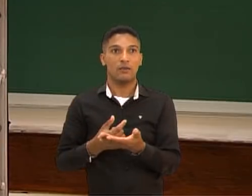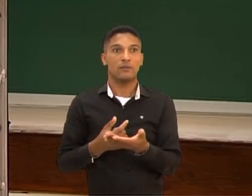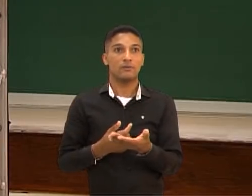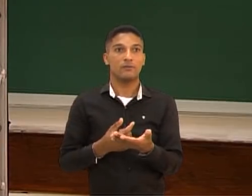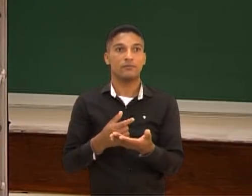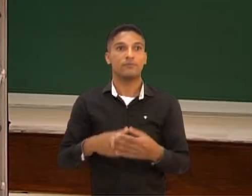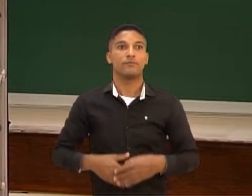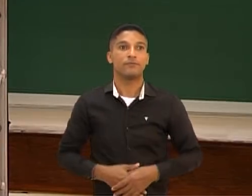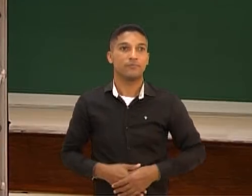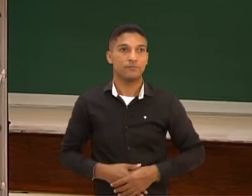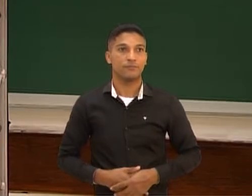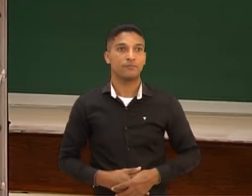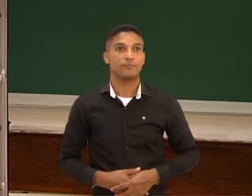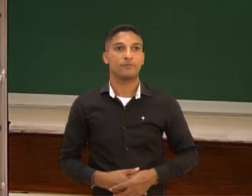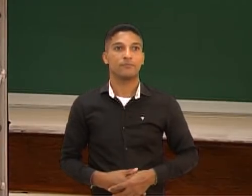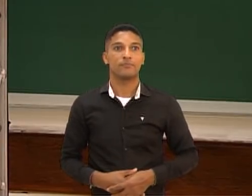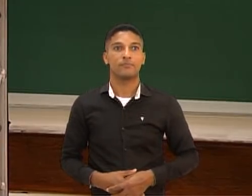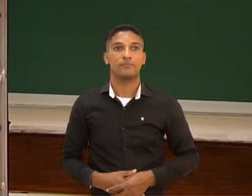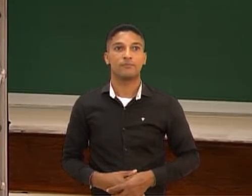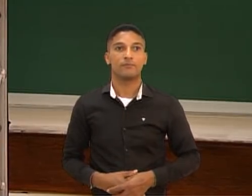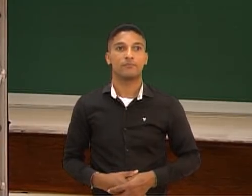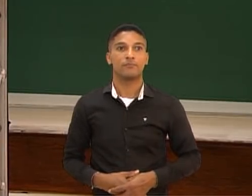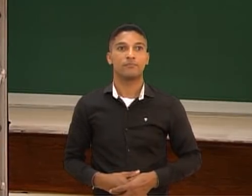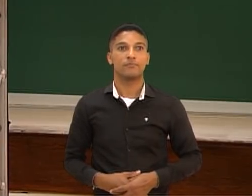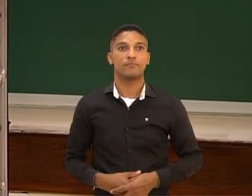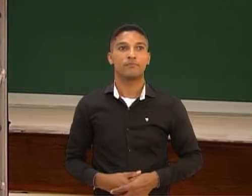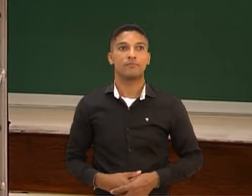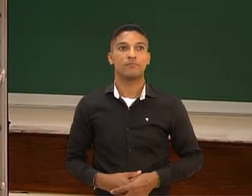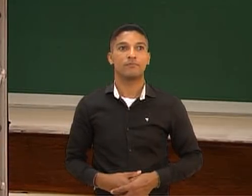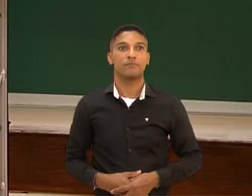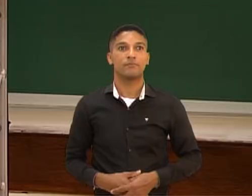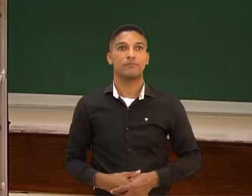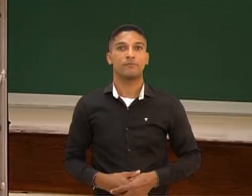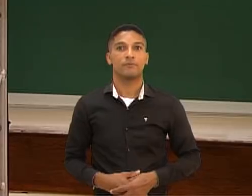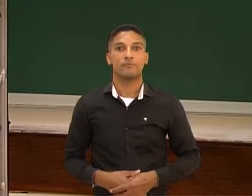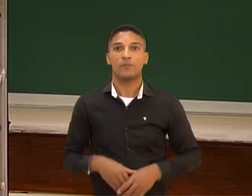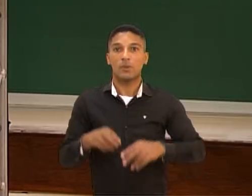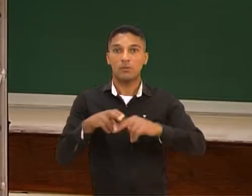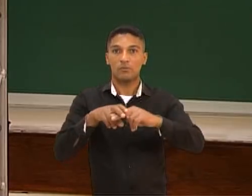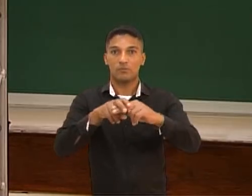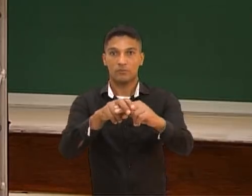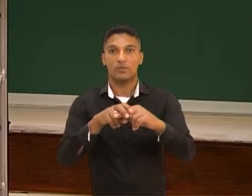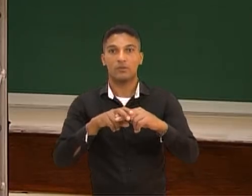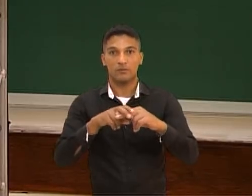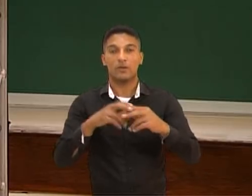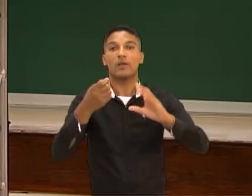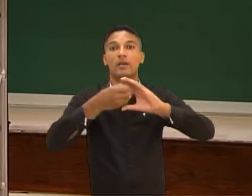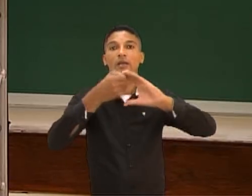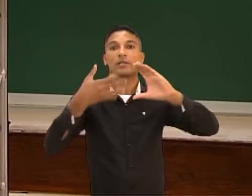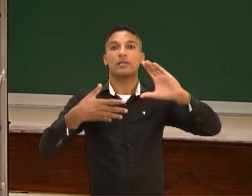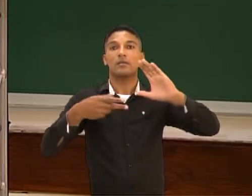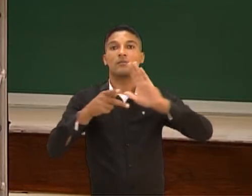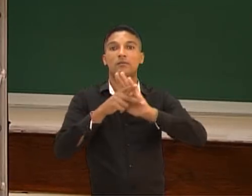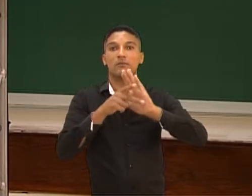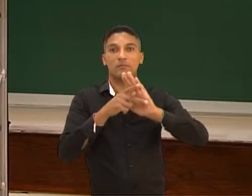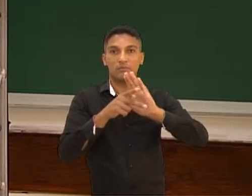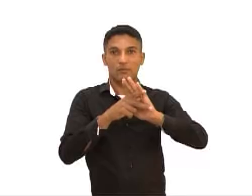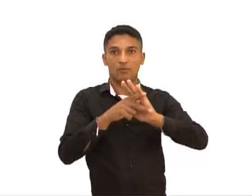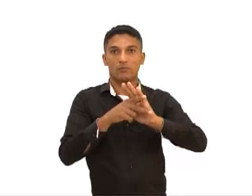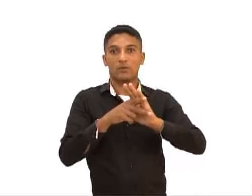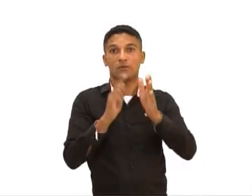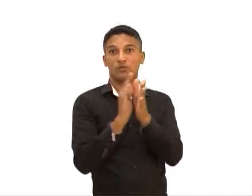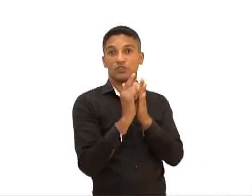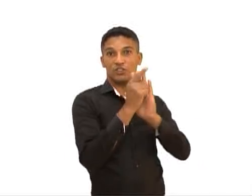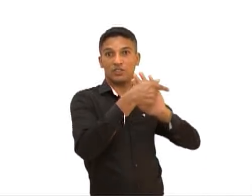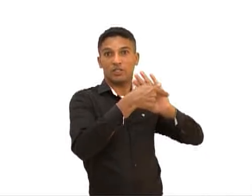textos caracterizando-os, né? A que gênero textual eles pertencem, certo? Vamos ler mais um aqui para a gente ir aprendendo, pessoal. Convido vocês